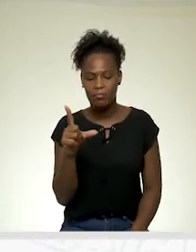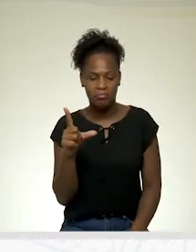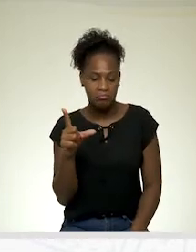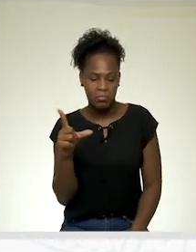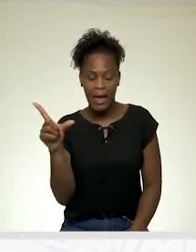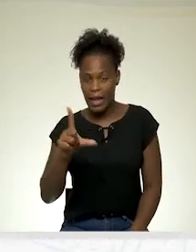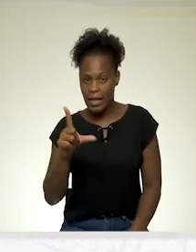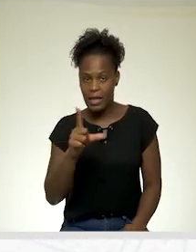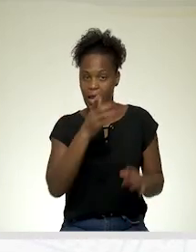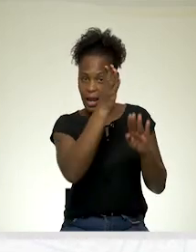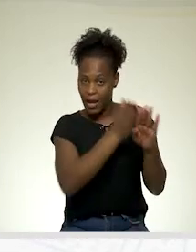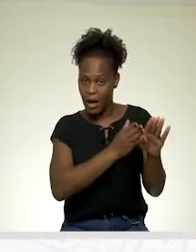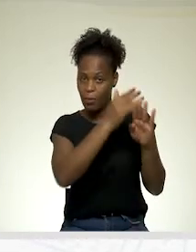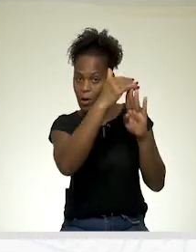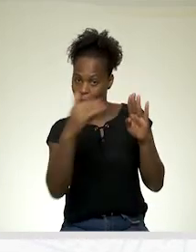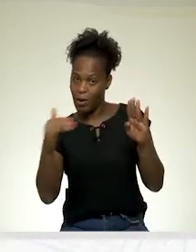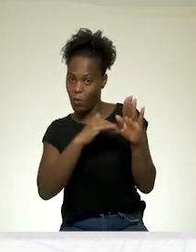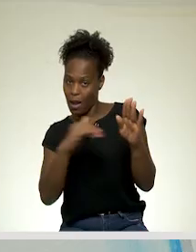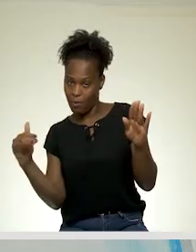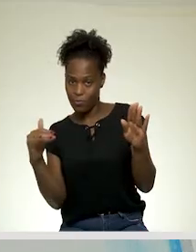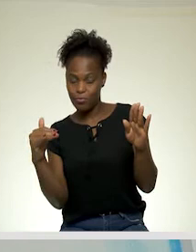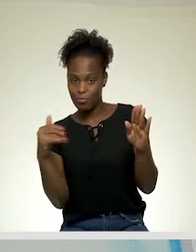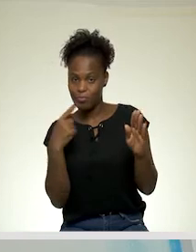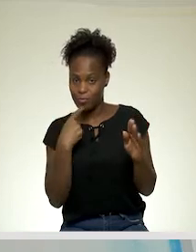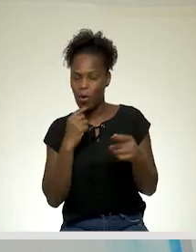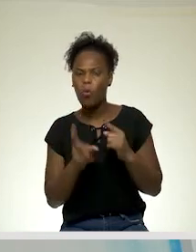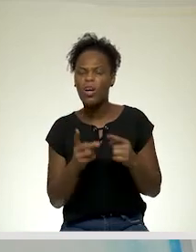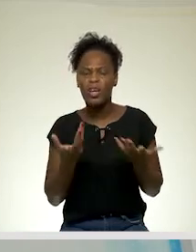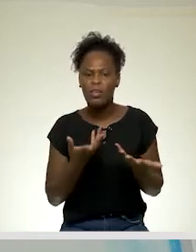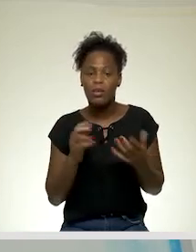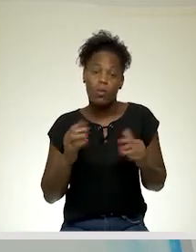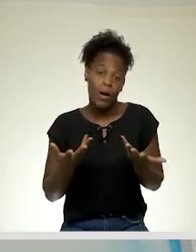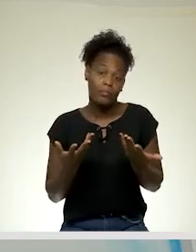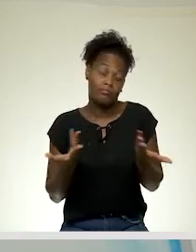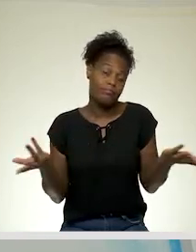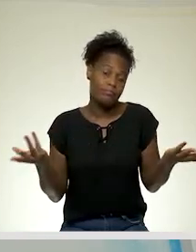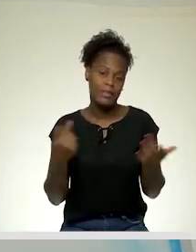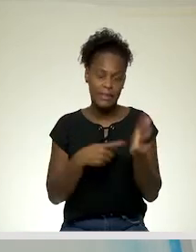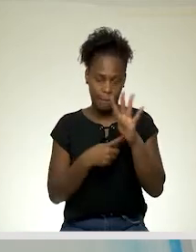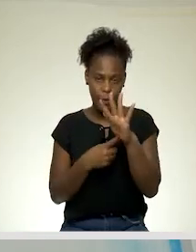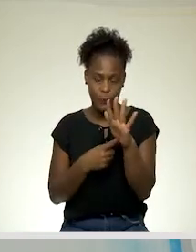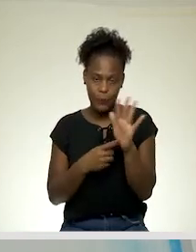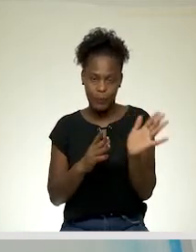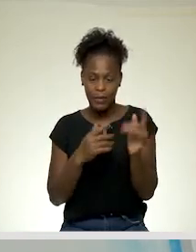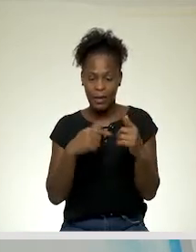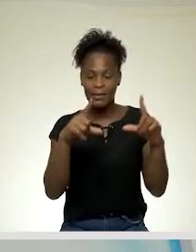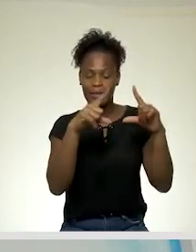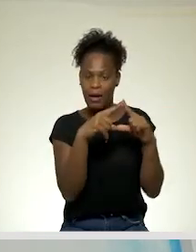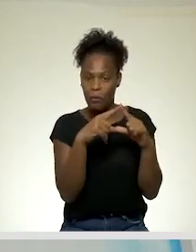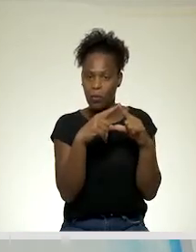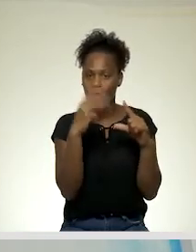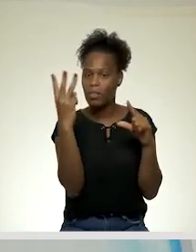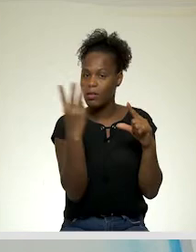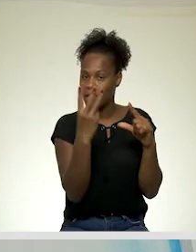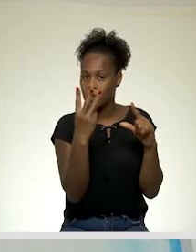seja, lado, lado, lado. O que é isto? Quando nós temos triângulos com